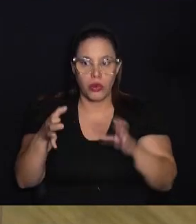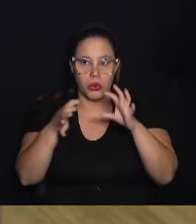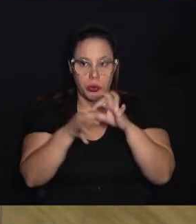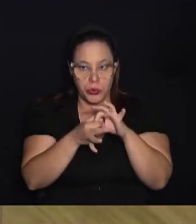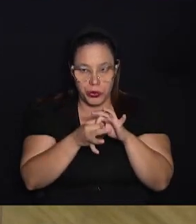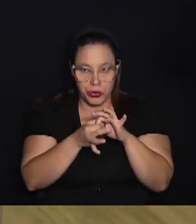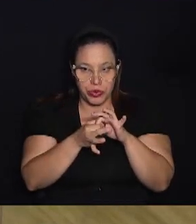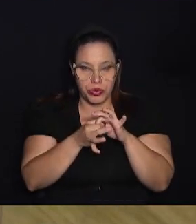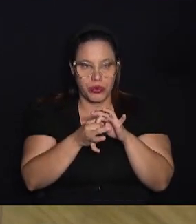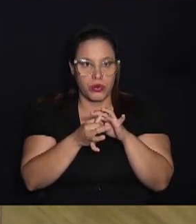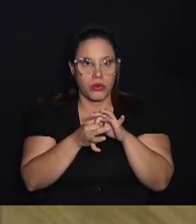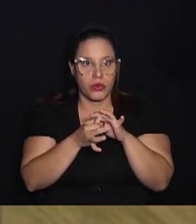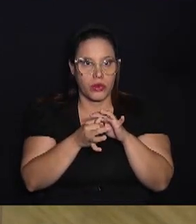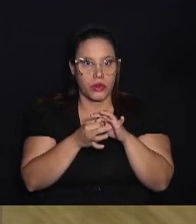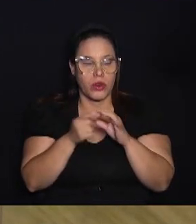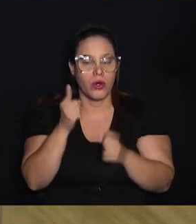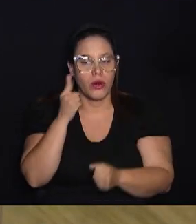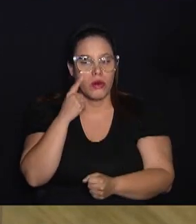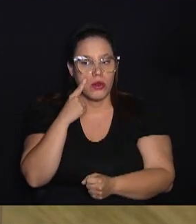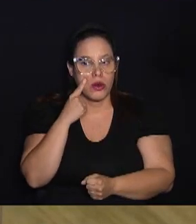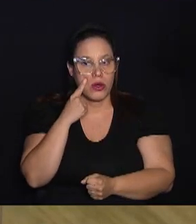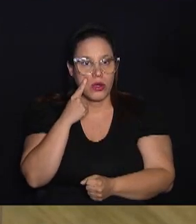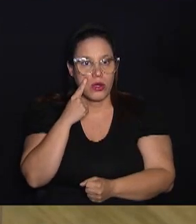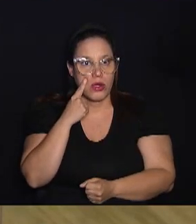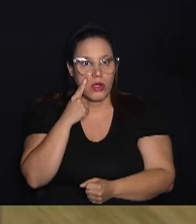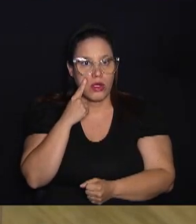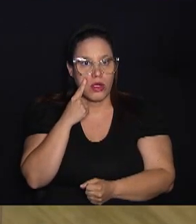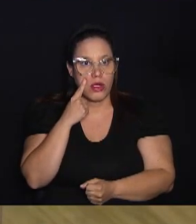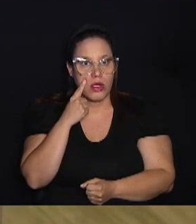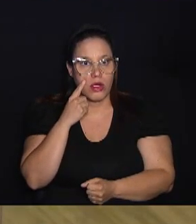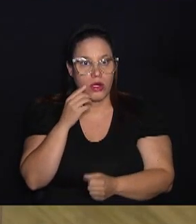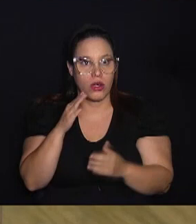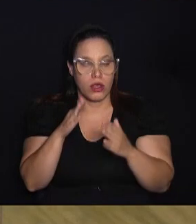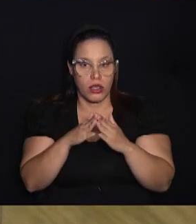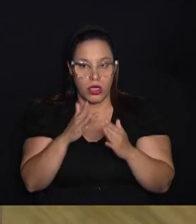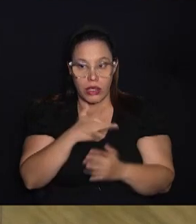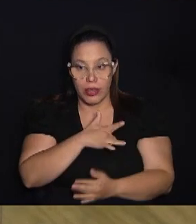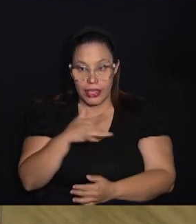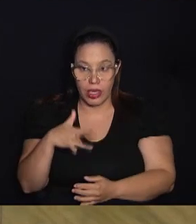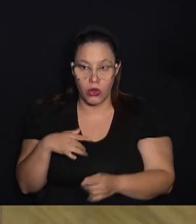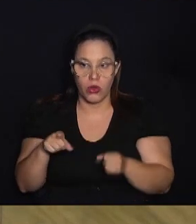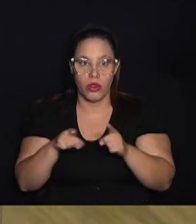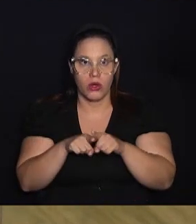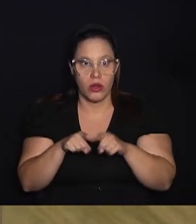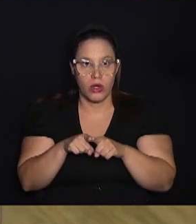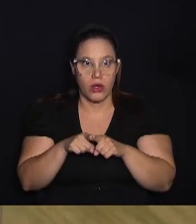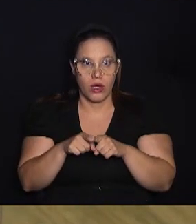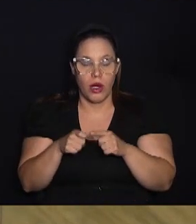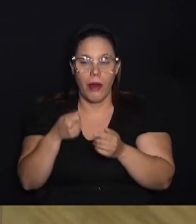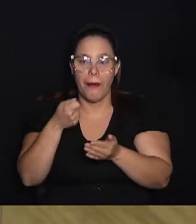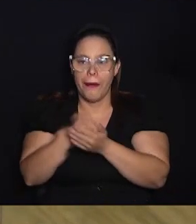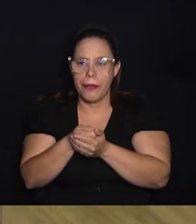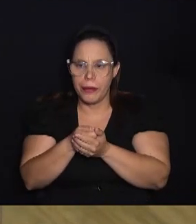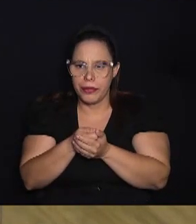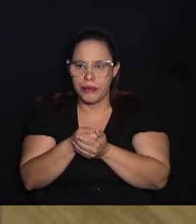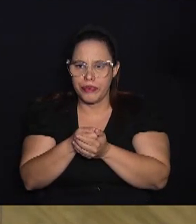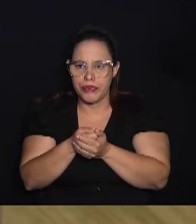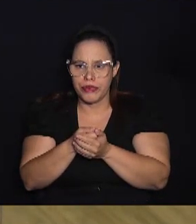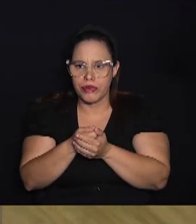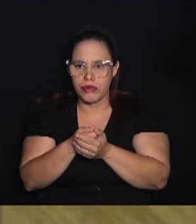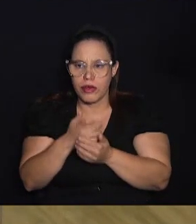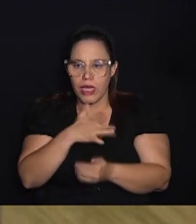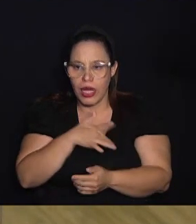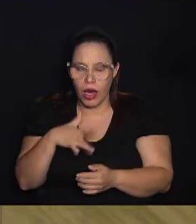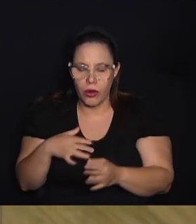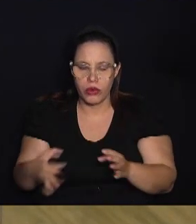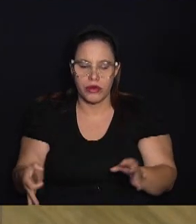saúde integral e olha a centros de saúde também eh propõe a saúde integrativa